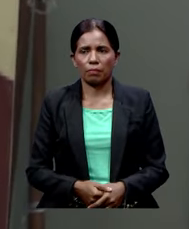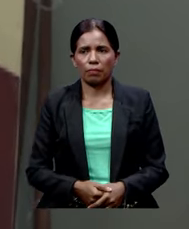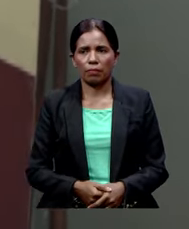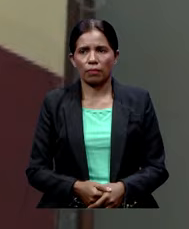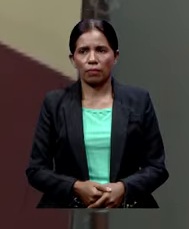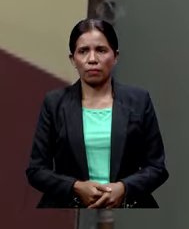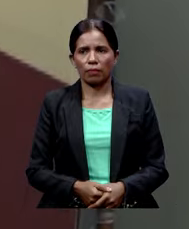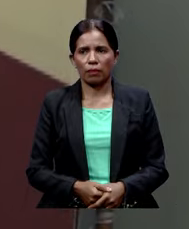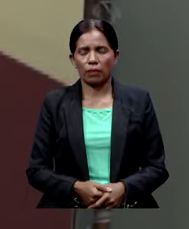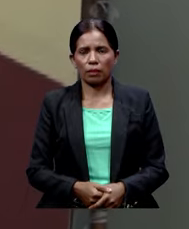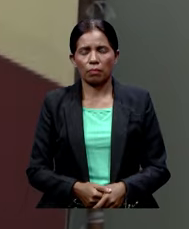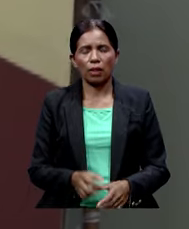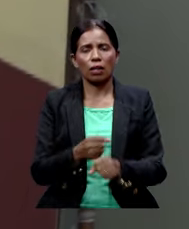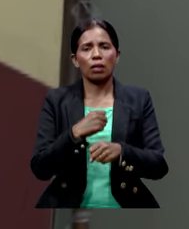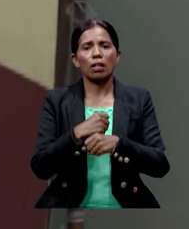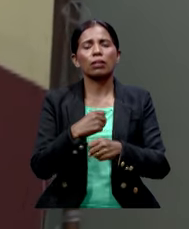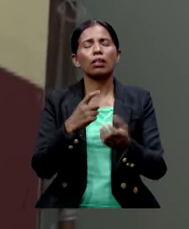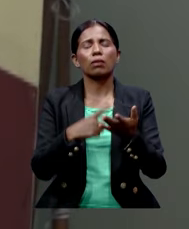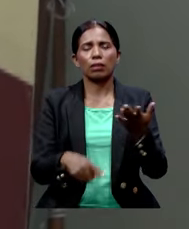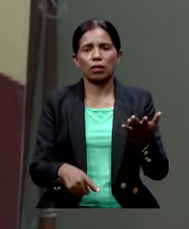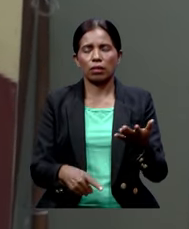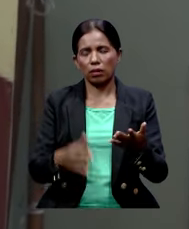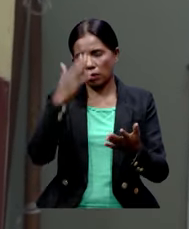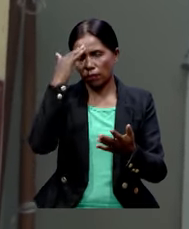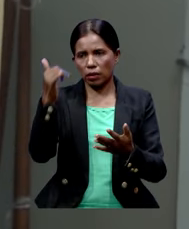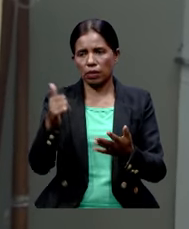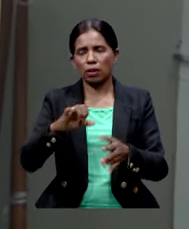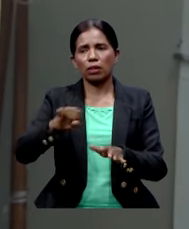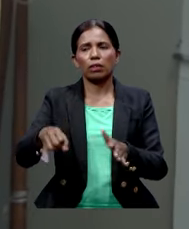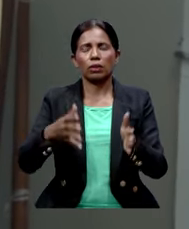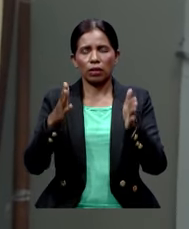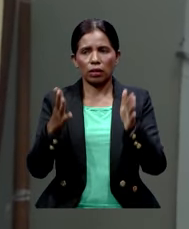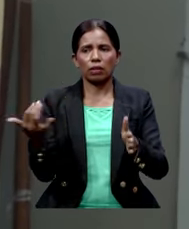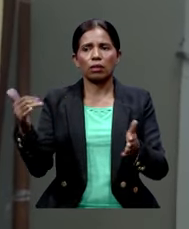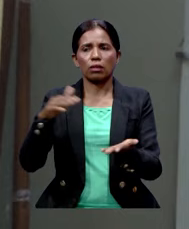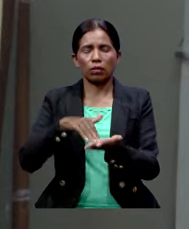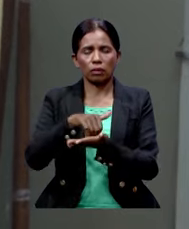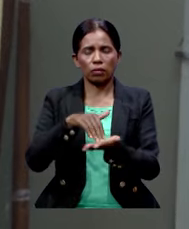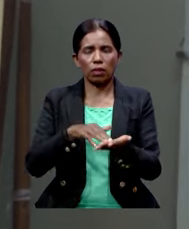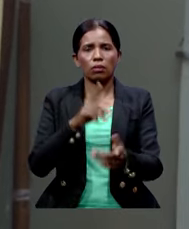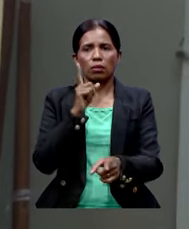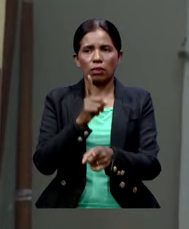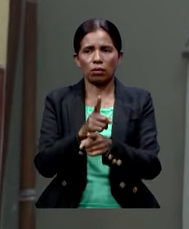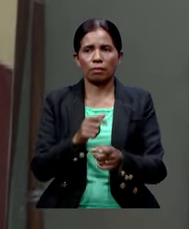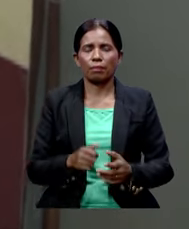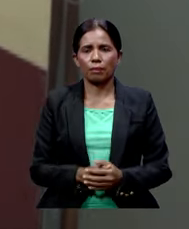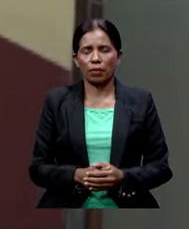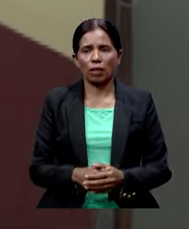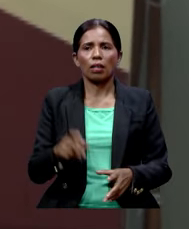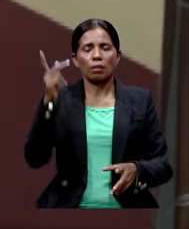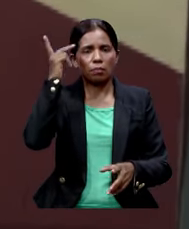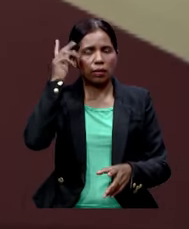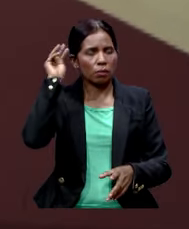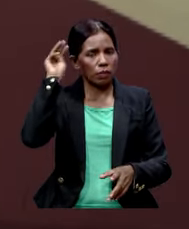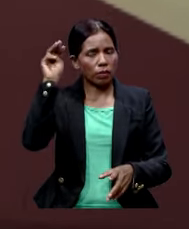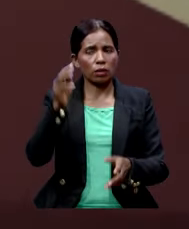Bem, nem estamos a. Nem jornalismo, jornalismo fraco de bebês. Além de primeiro-ministro